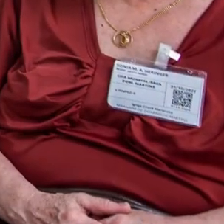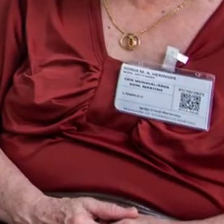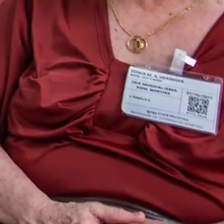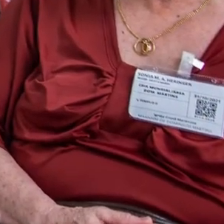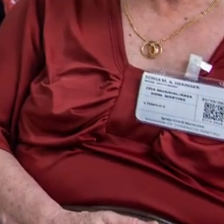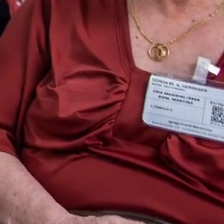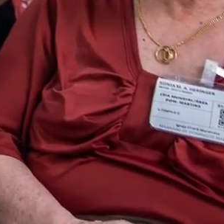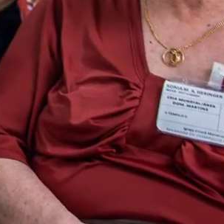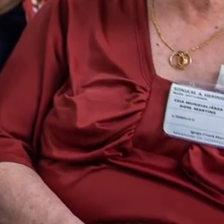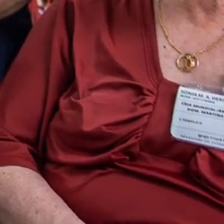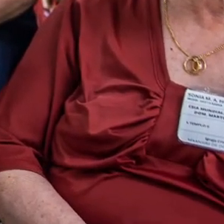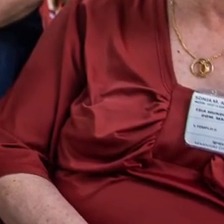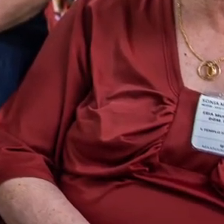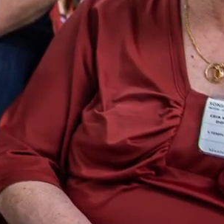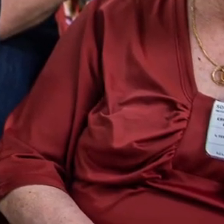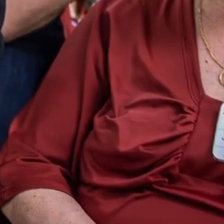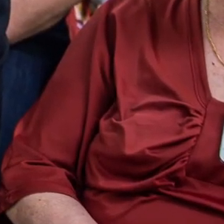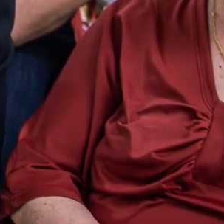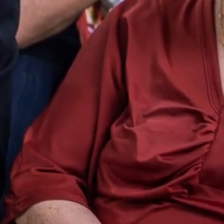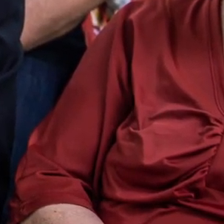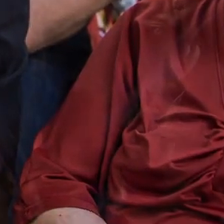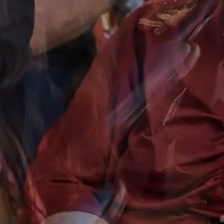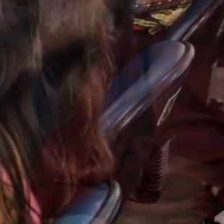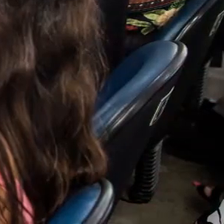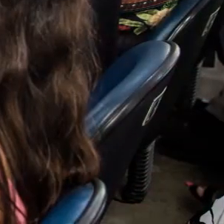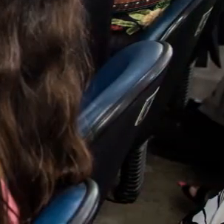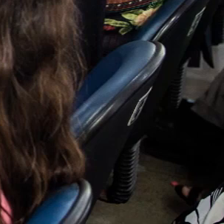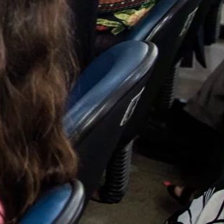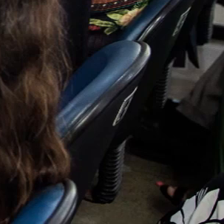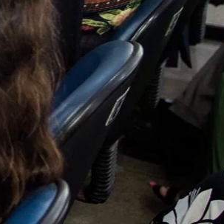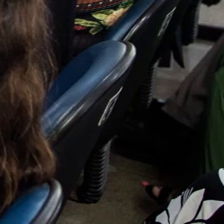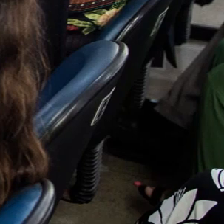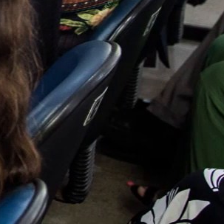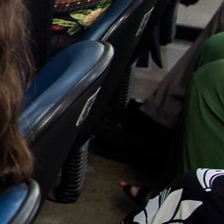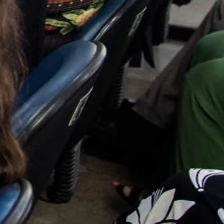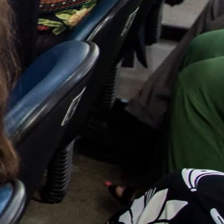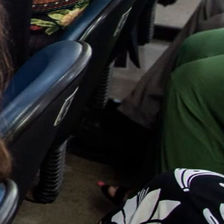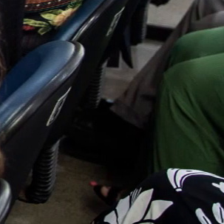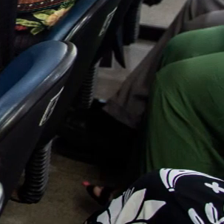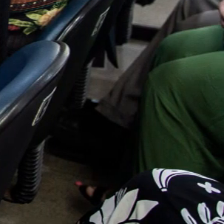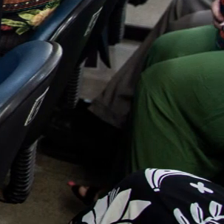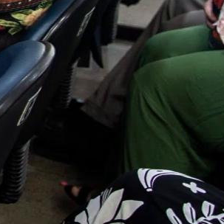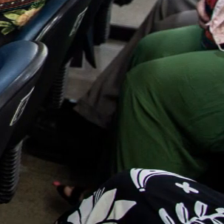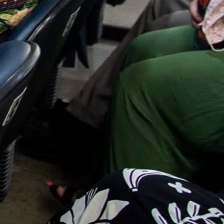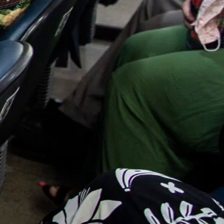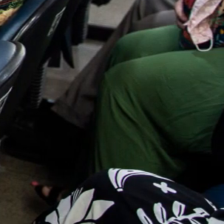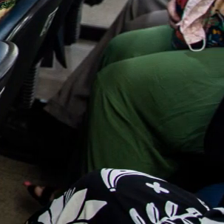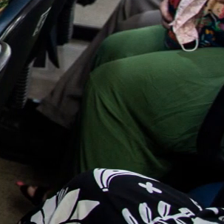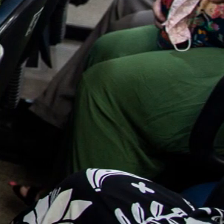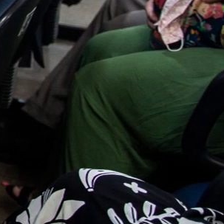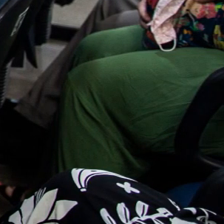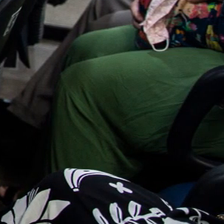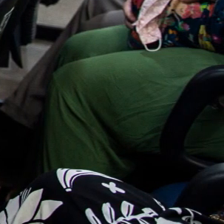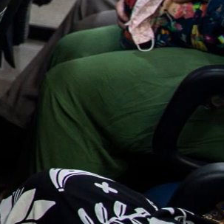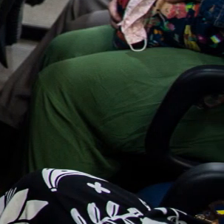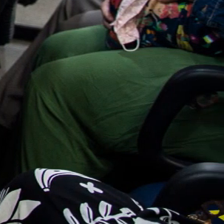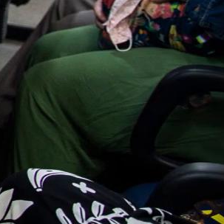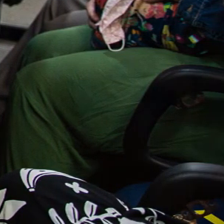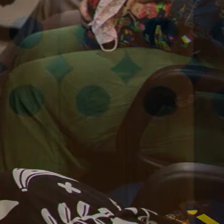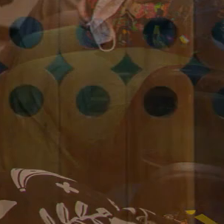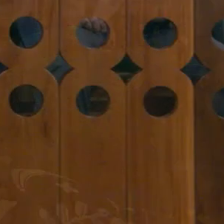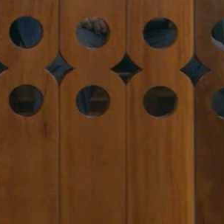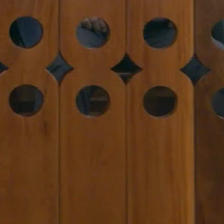né? Estima-se ali alguma coisa em torno de 1.400, 1.500 pessoas que estavam presentes, porque além daqueles